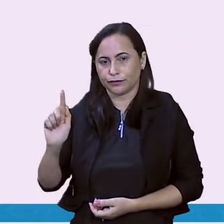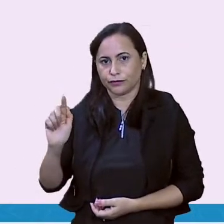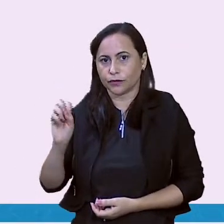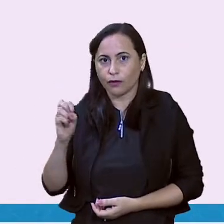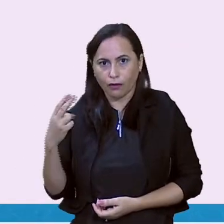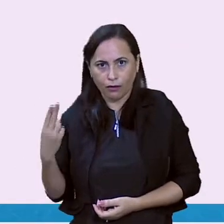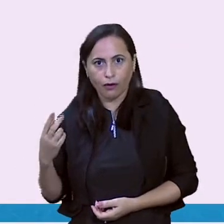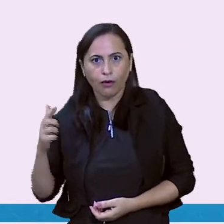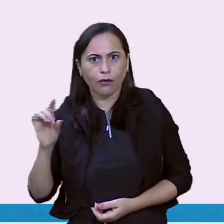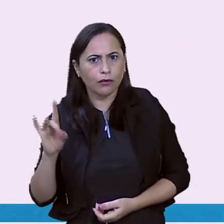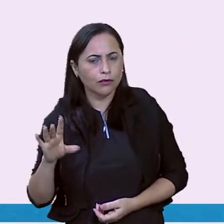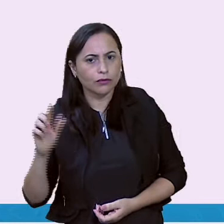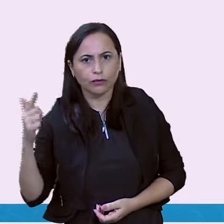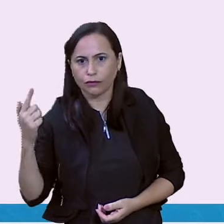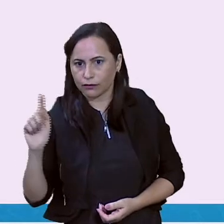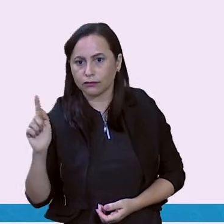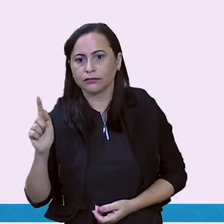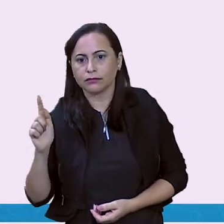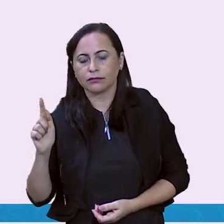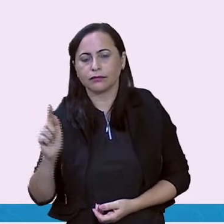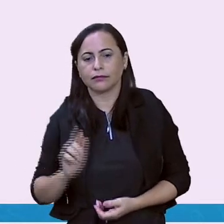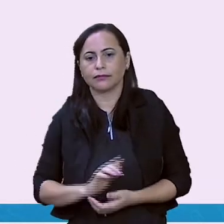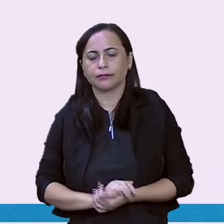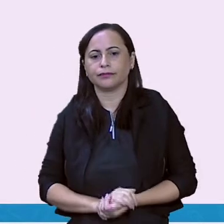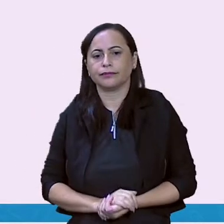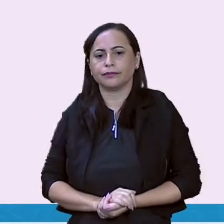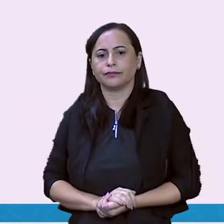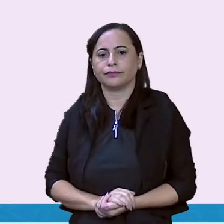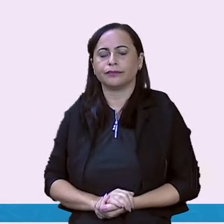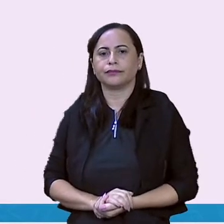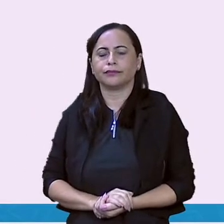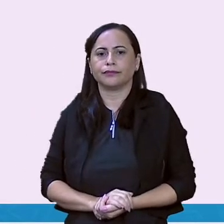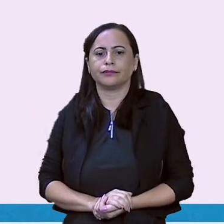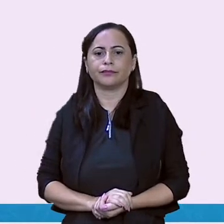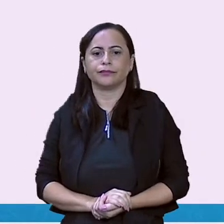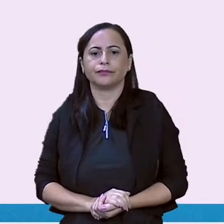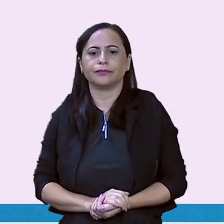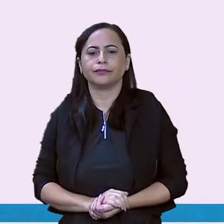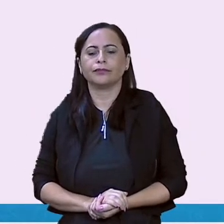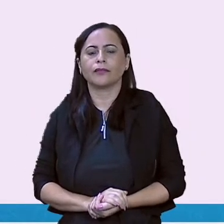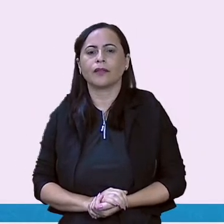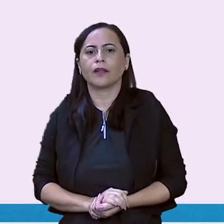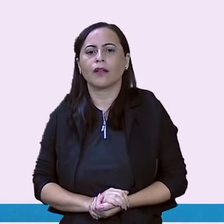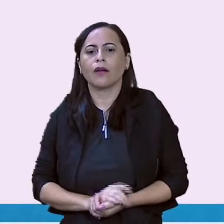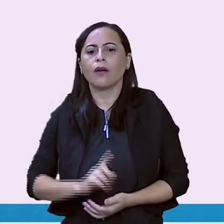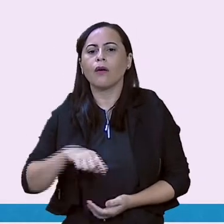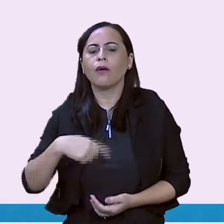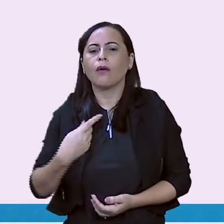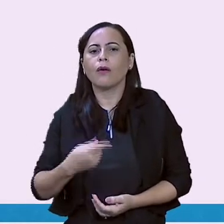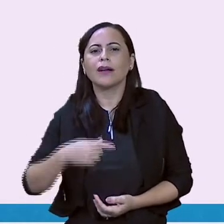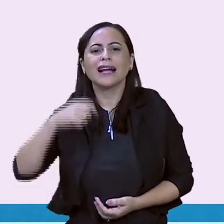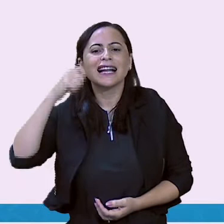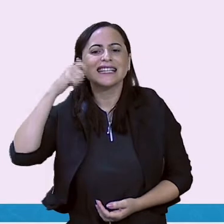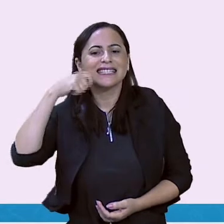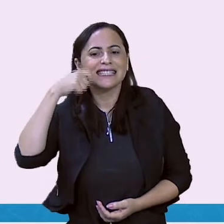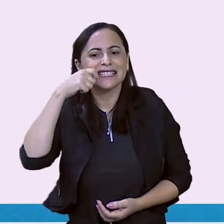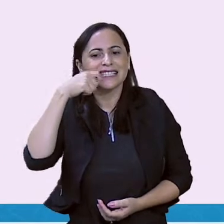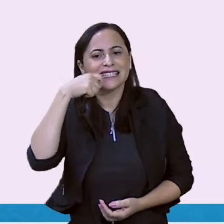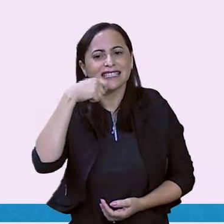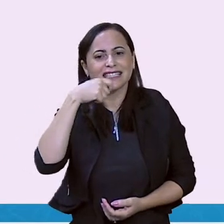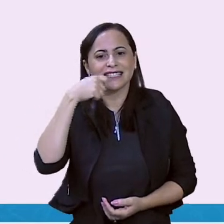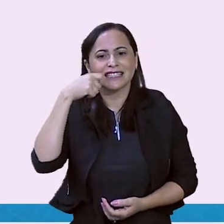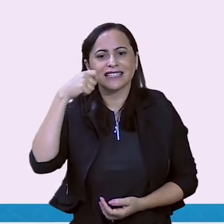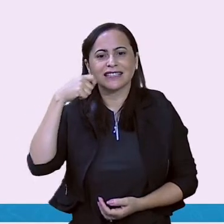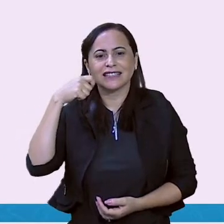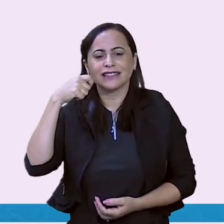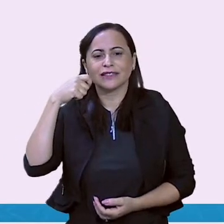também, né? Que tem os potes pequenos, é em quilo ou pelo grama. Outra, a escova, que é essa